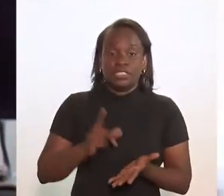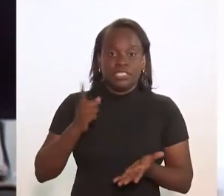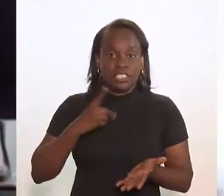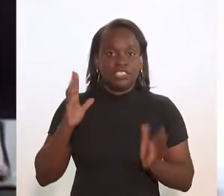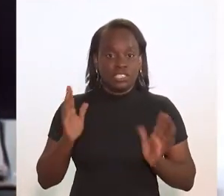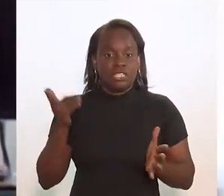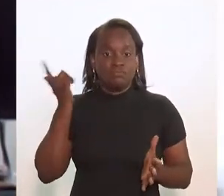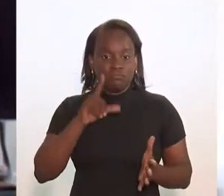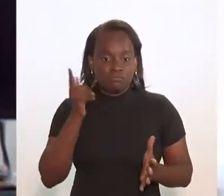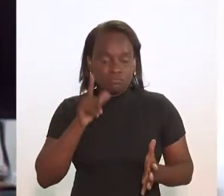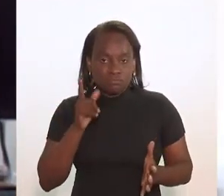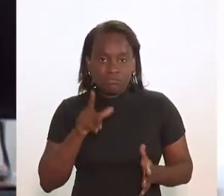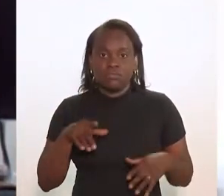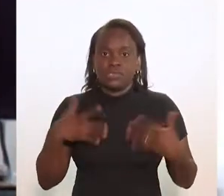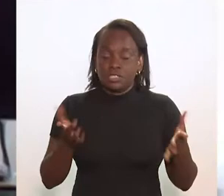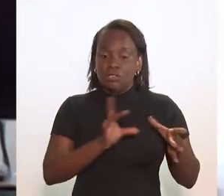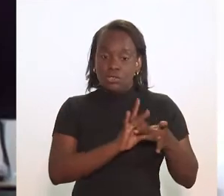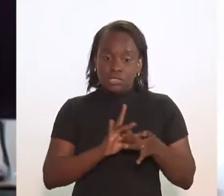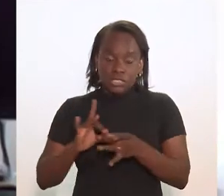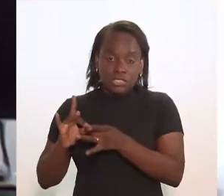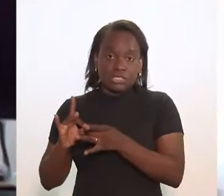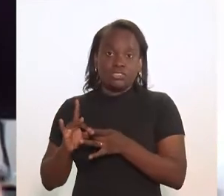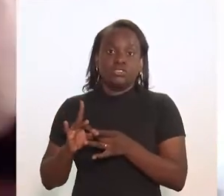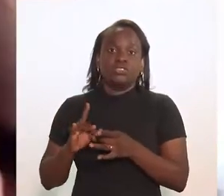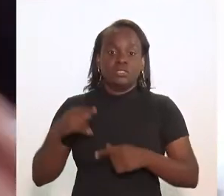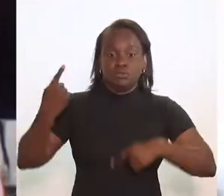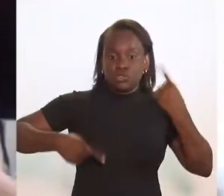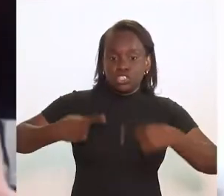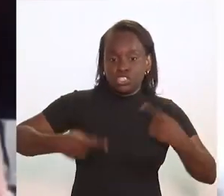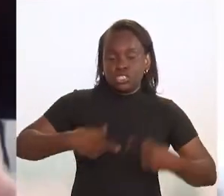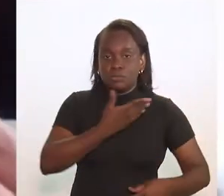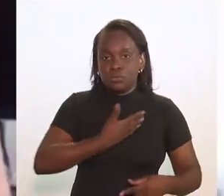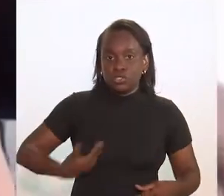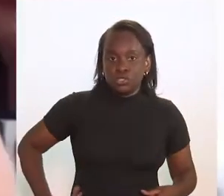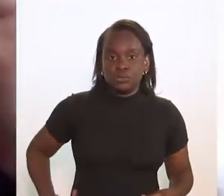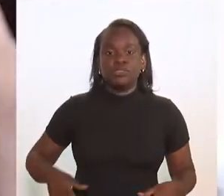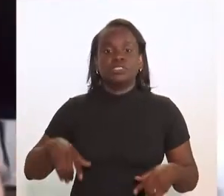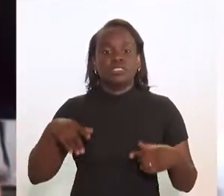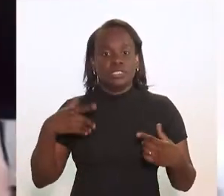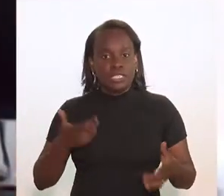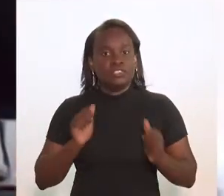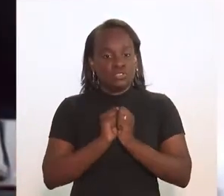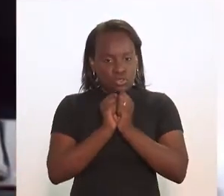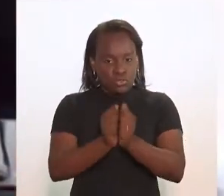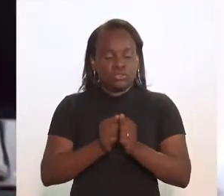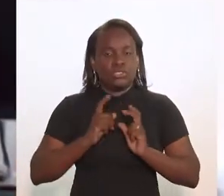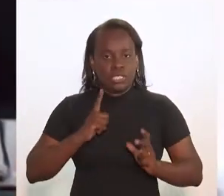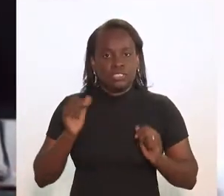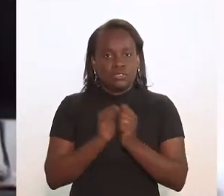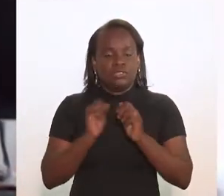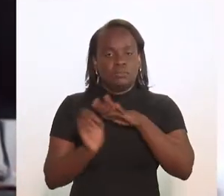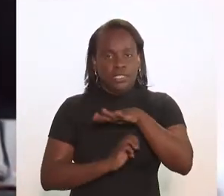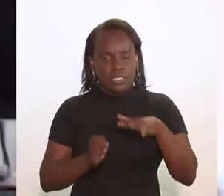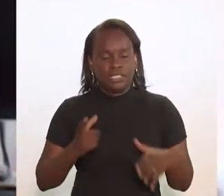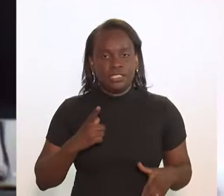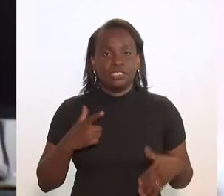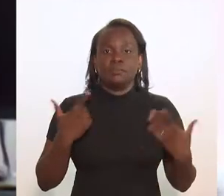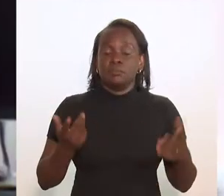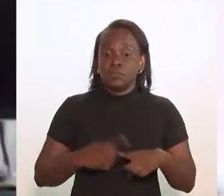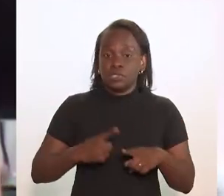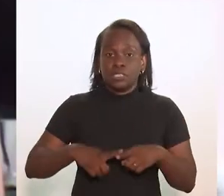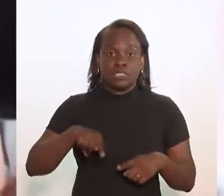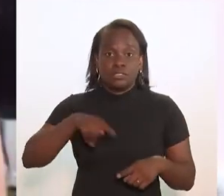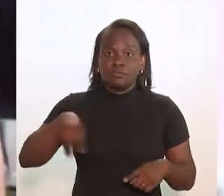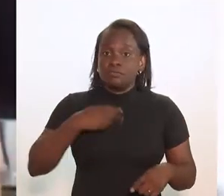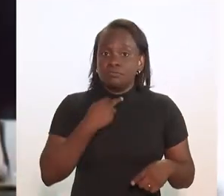vinha acontecendo e nesse contexto, a política pública tem que andar muito junto, né, com as empresas, porque a gente